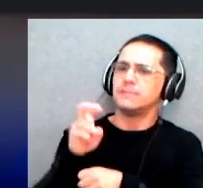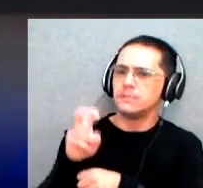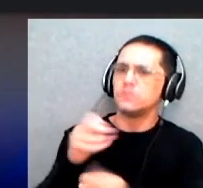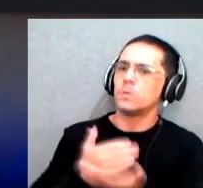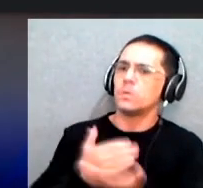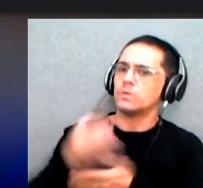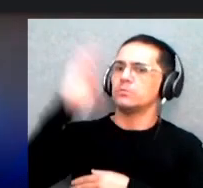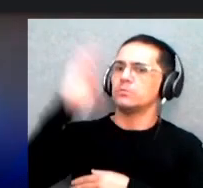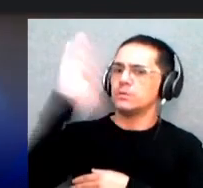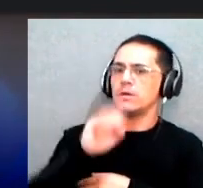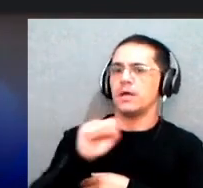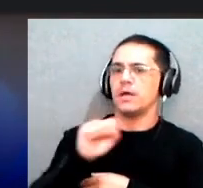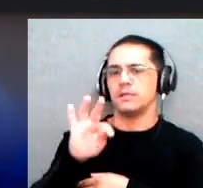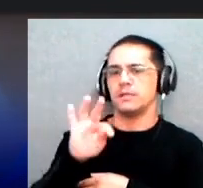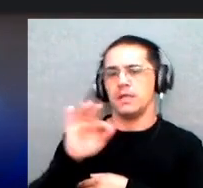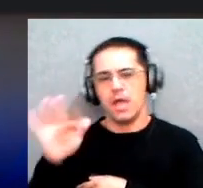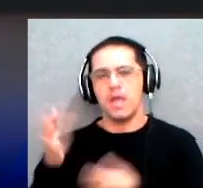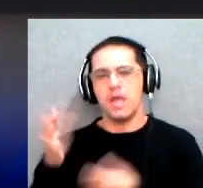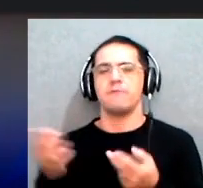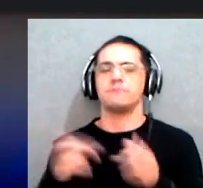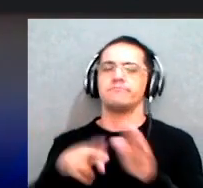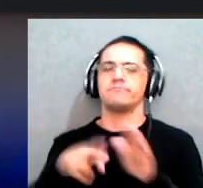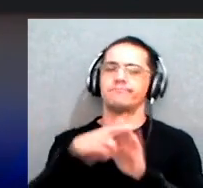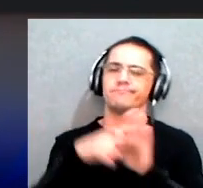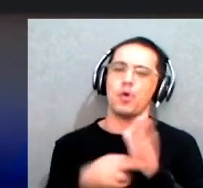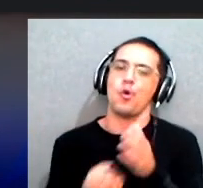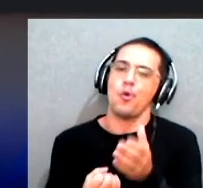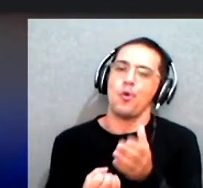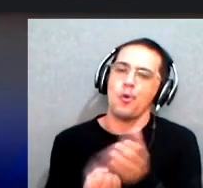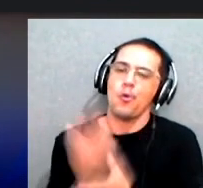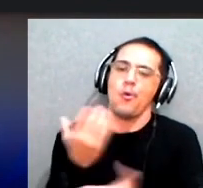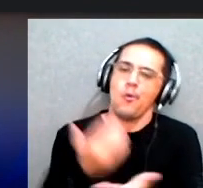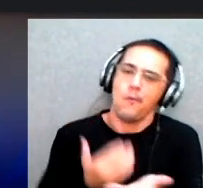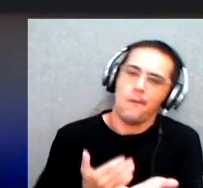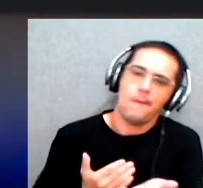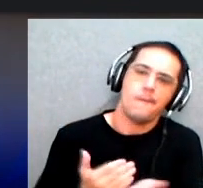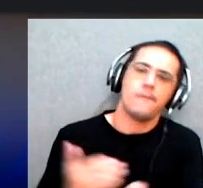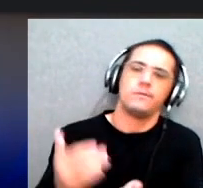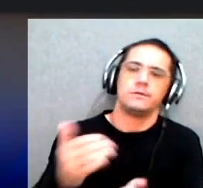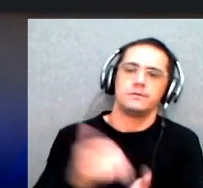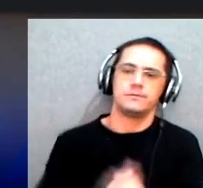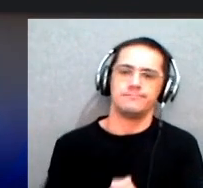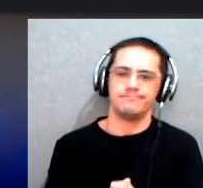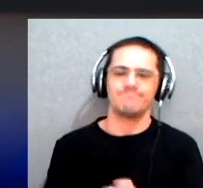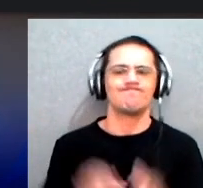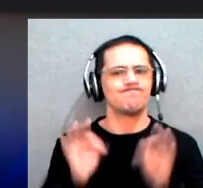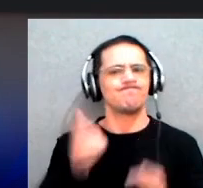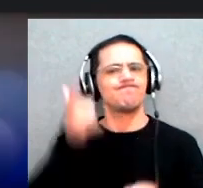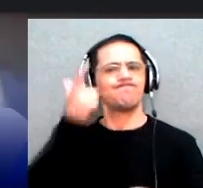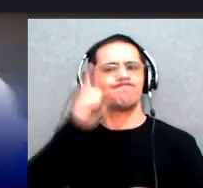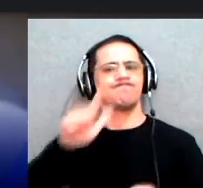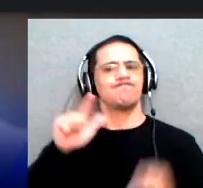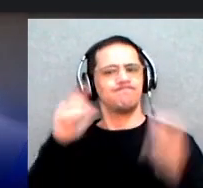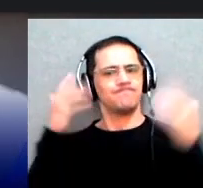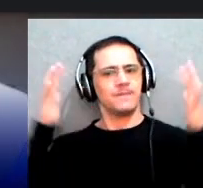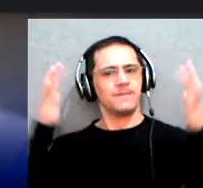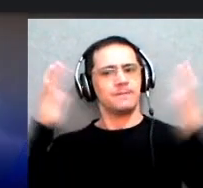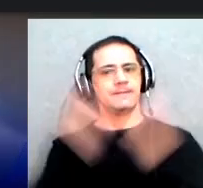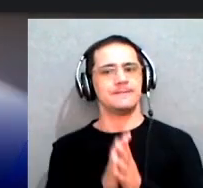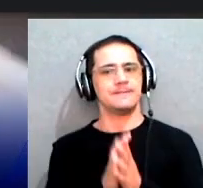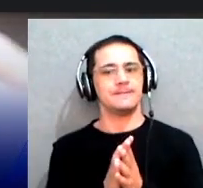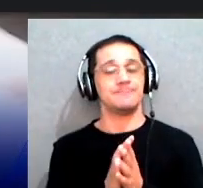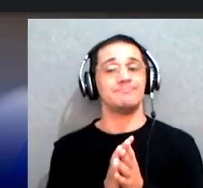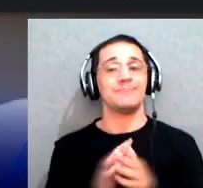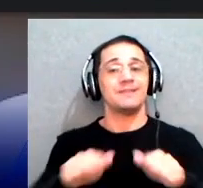do STF, regulamentação pelo CNJ e agora com recente previsão legal. Certamente foi uma grande conquista. Ocorre que a audiência de custódia